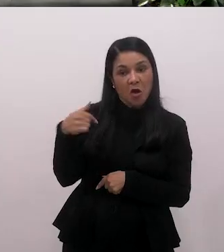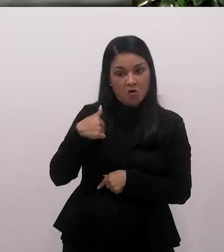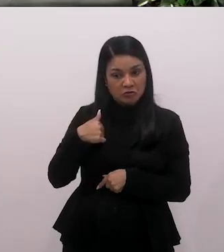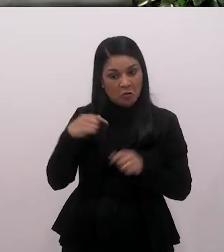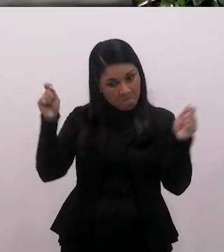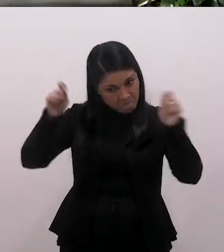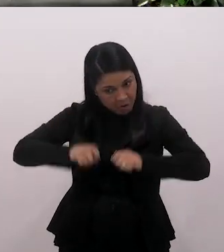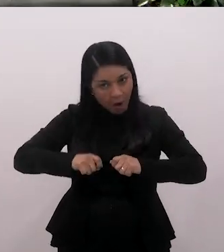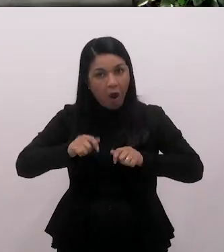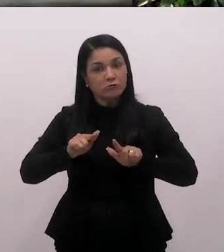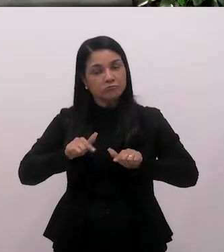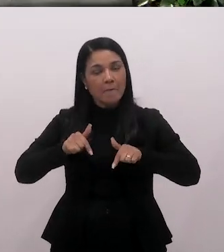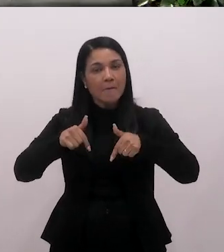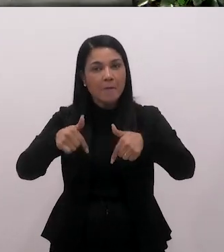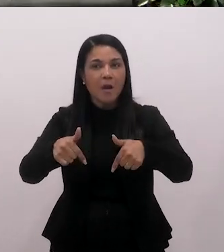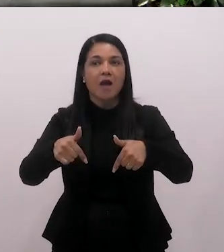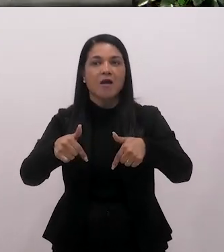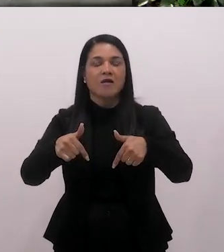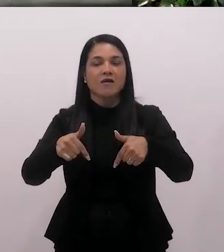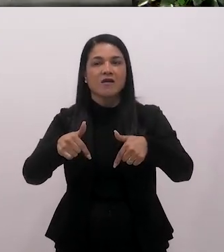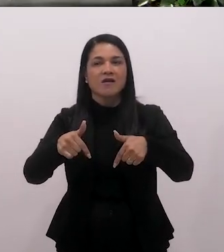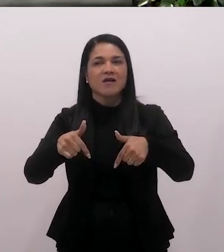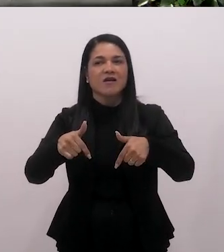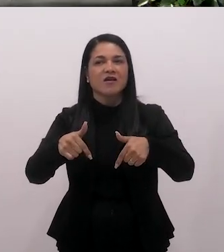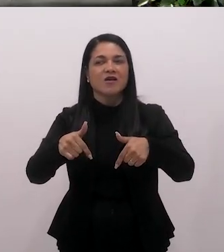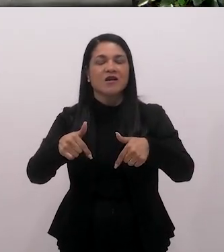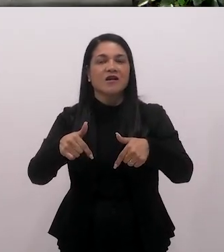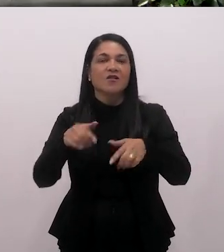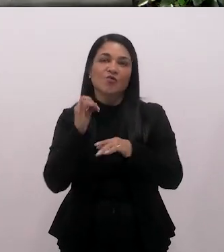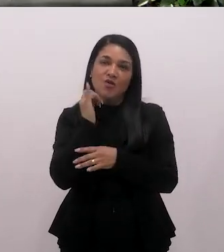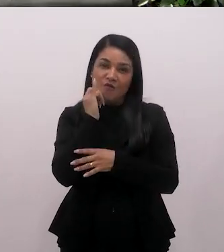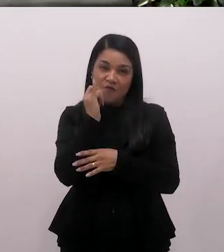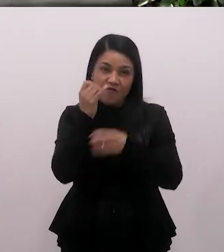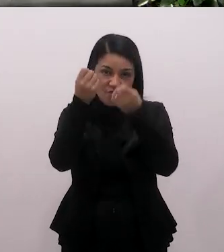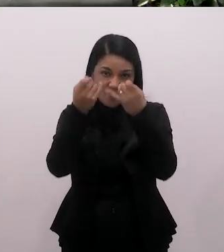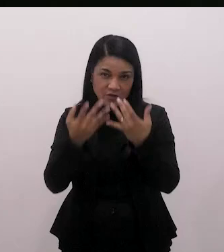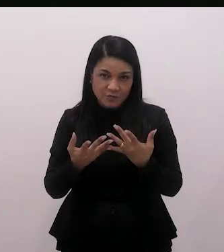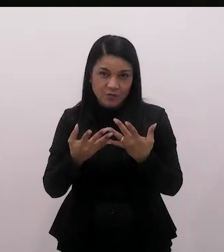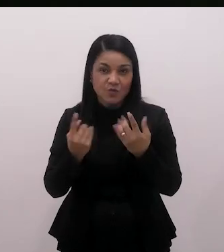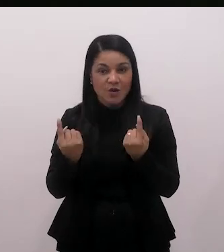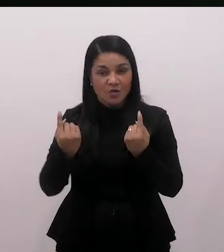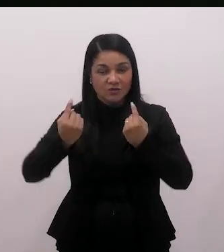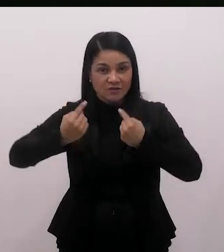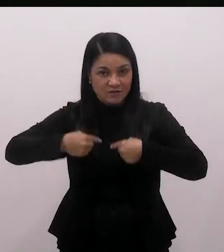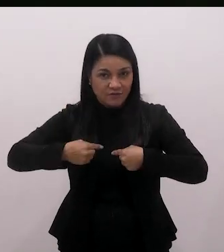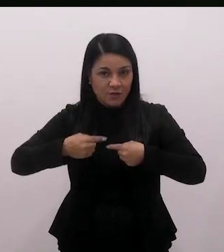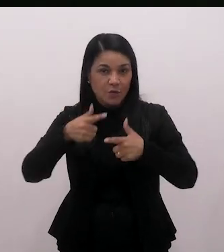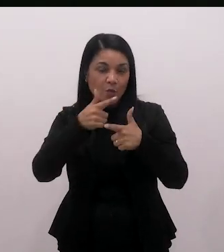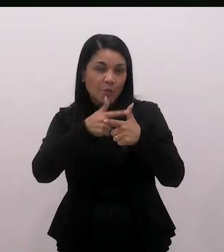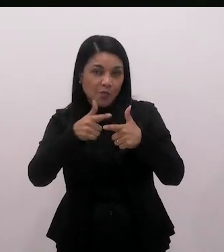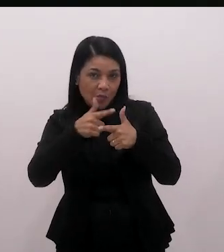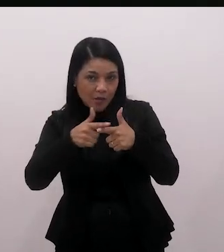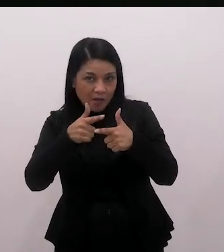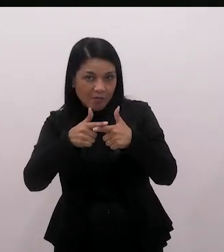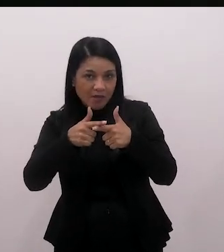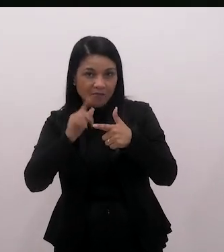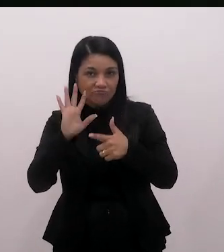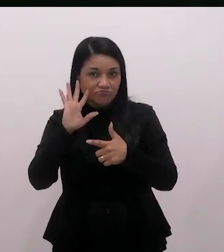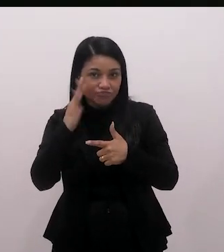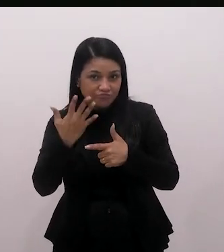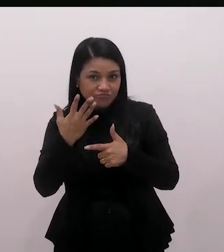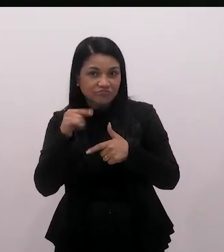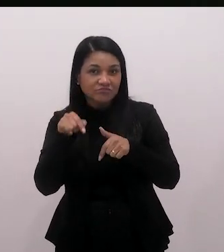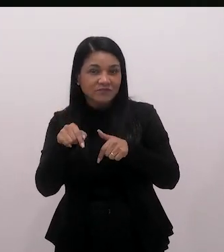seu. Sim. Então o impossível somos nós que definimos. É. E estas coisas que eu digo, que é aquele desafio, é o problema que